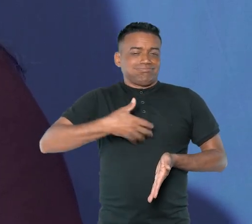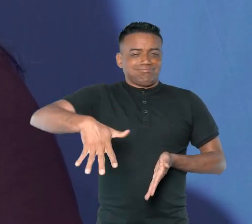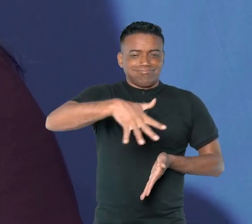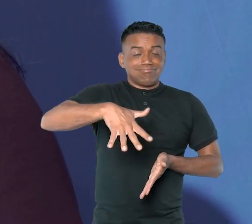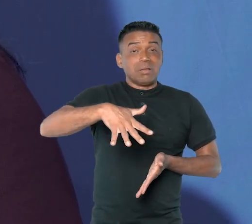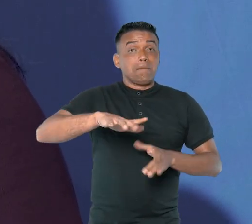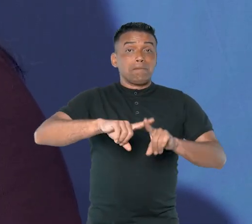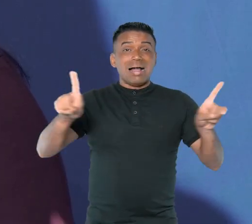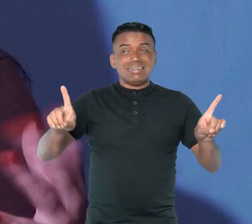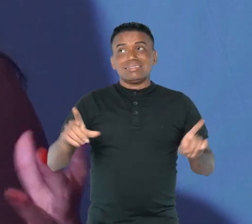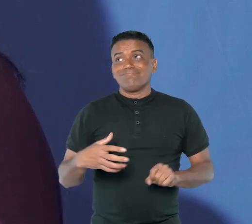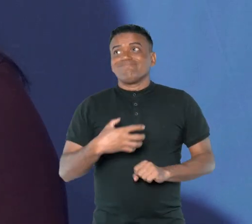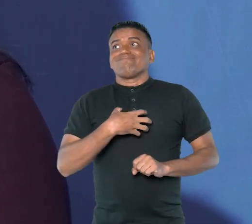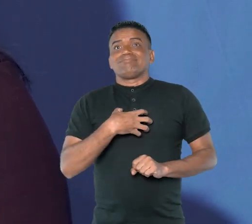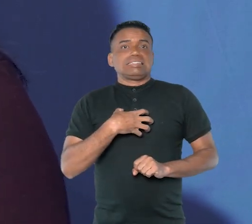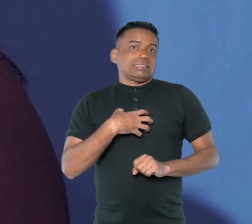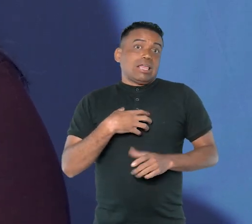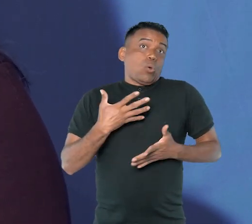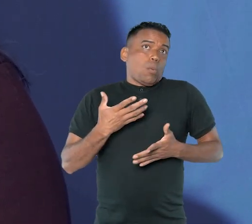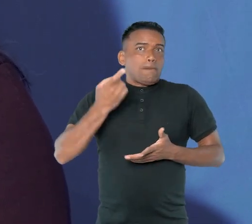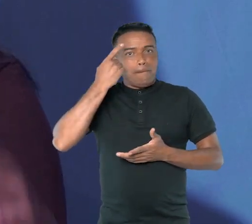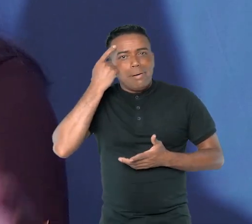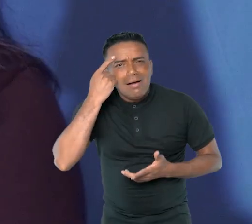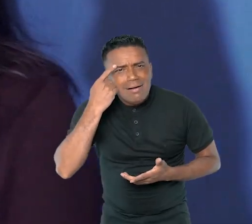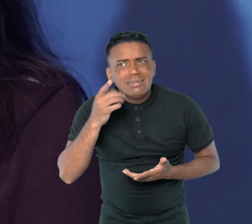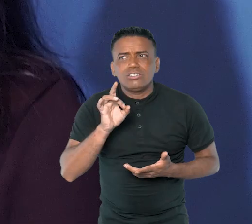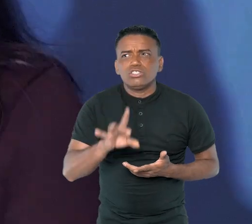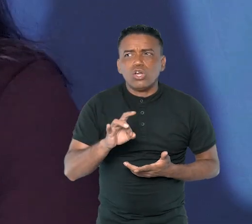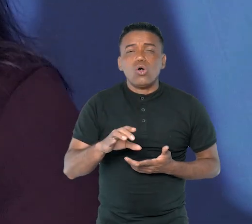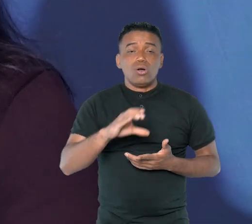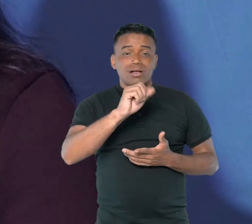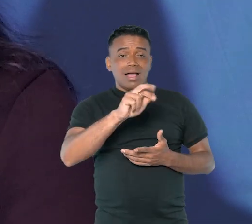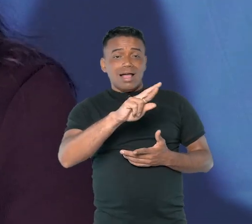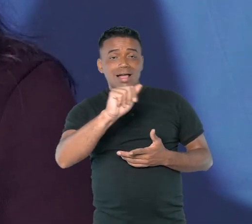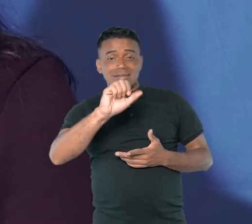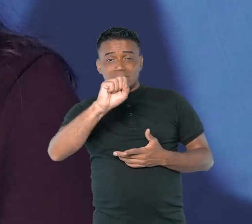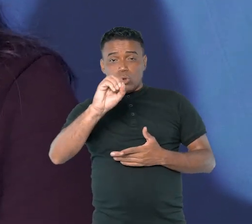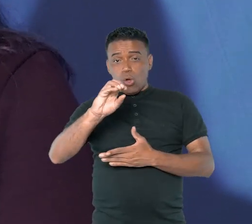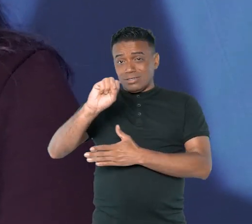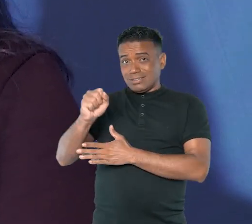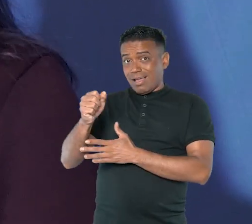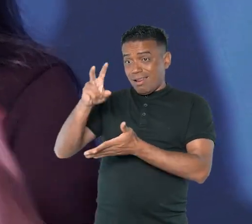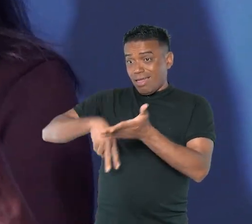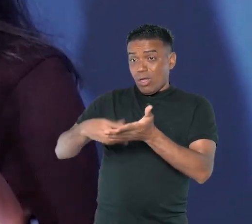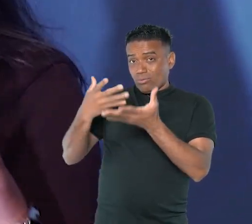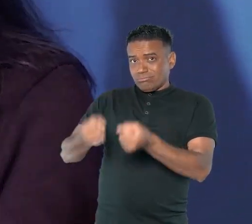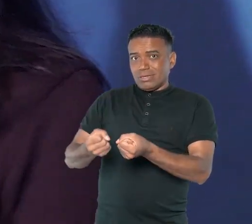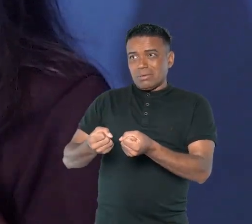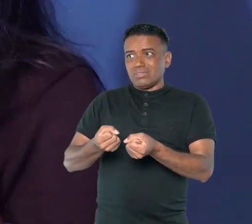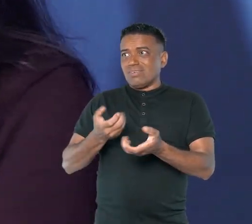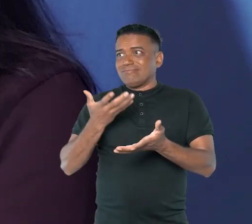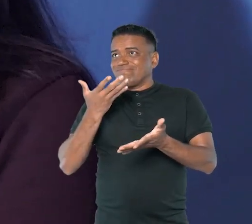mas, de alguma forma, eu fiquei, talvez, assim, pensando que, não só porque o Carrascosa leu e topou, mas eu acho que você vai se